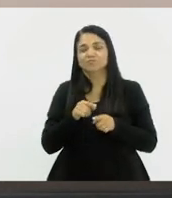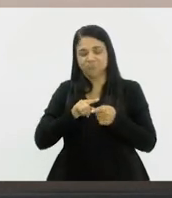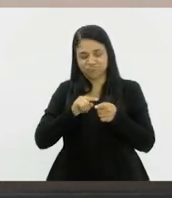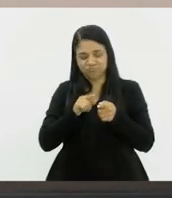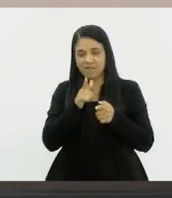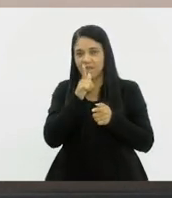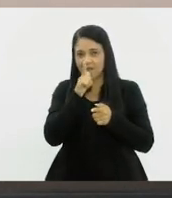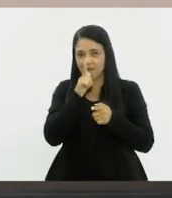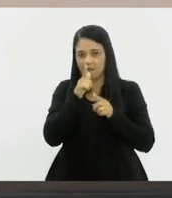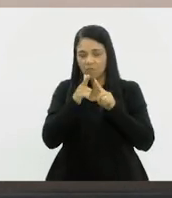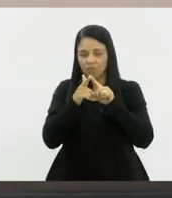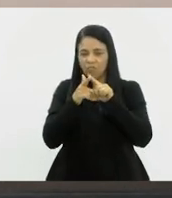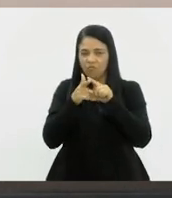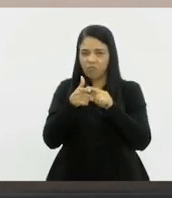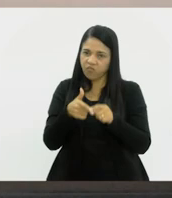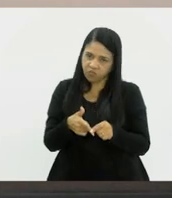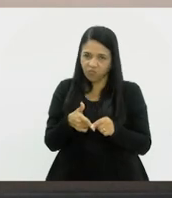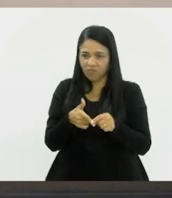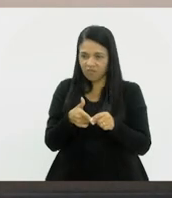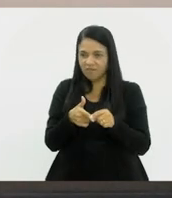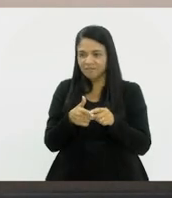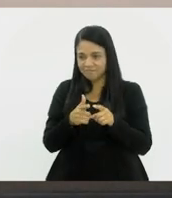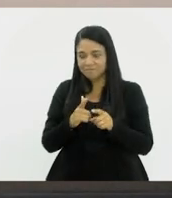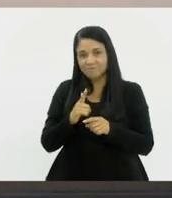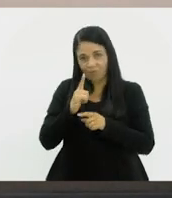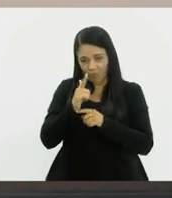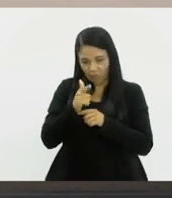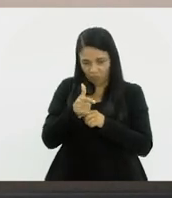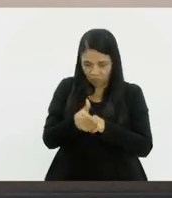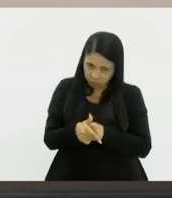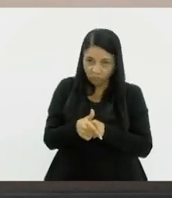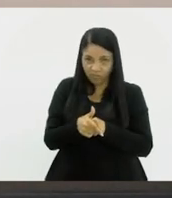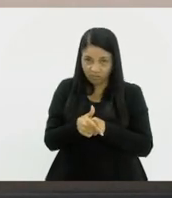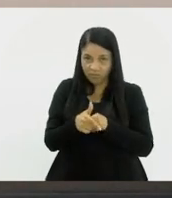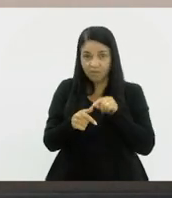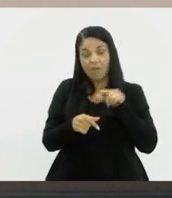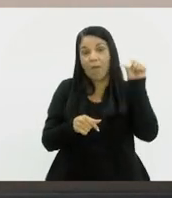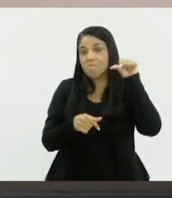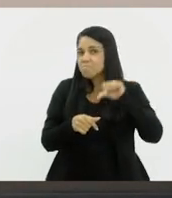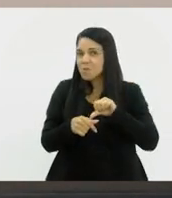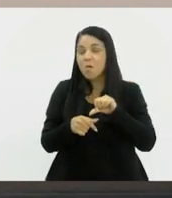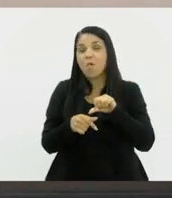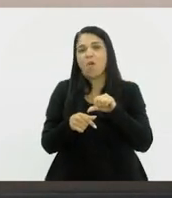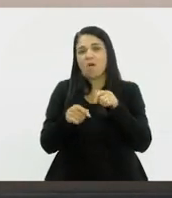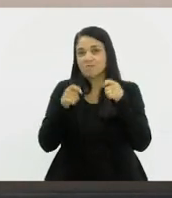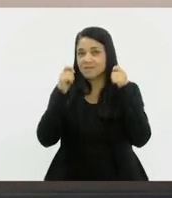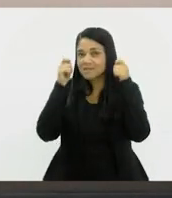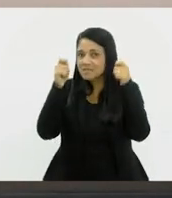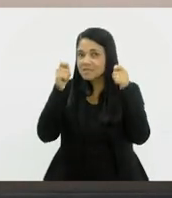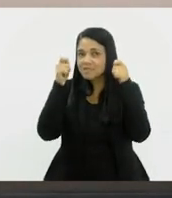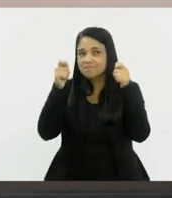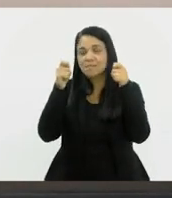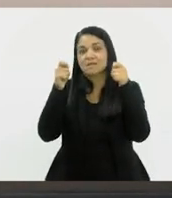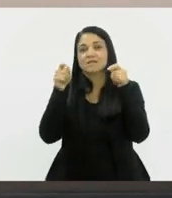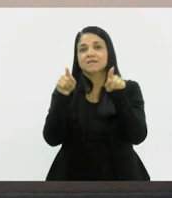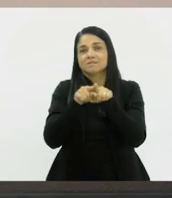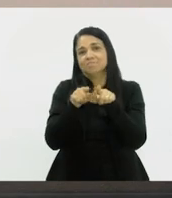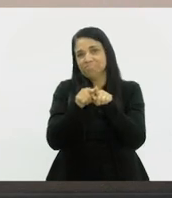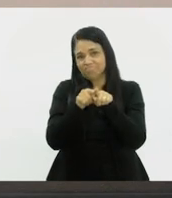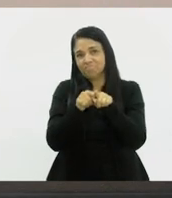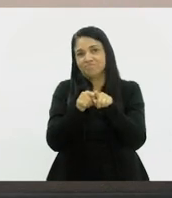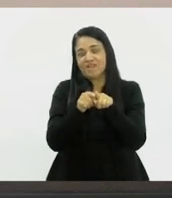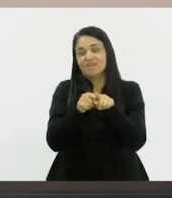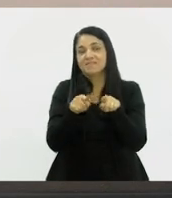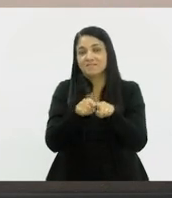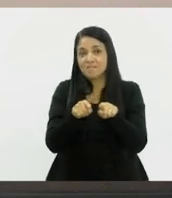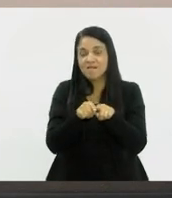e os vasos Então essa campanha agressiva e você falou bem a educação muita Às vezes